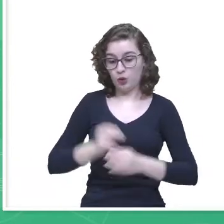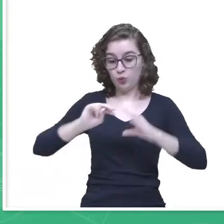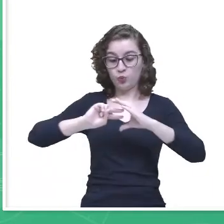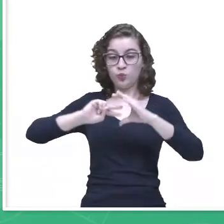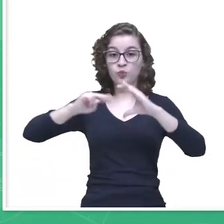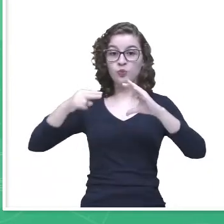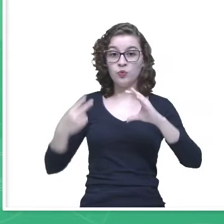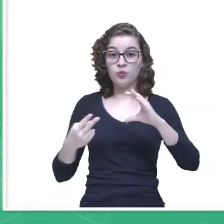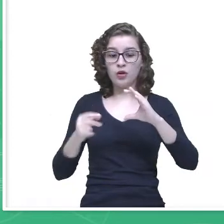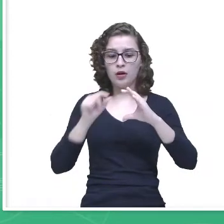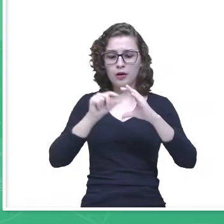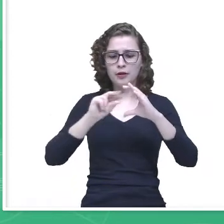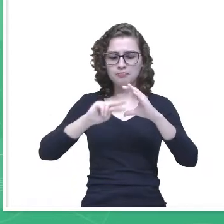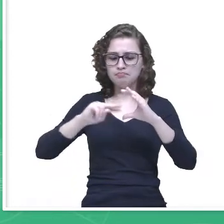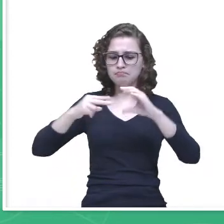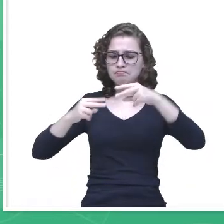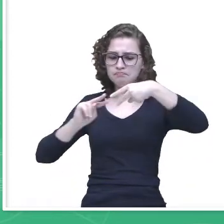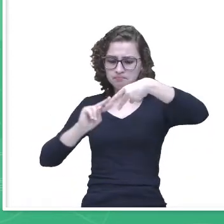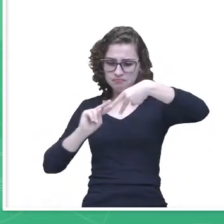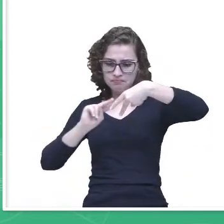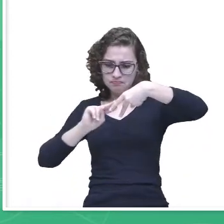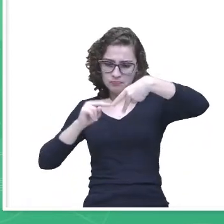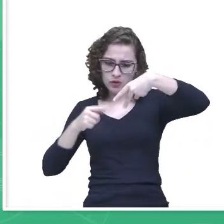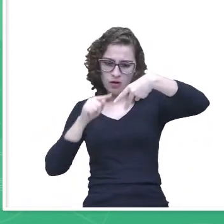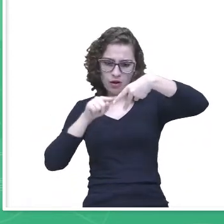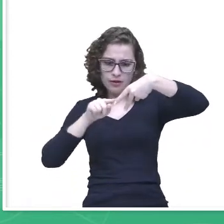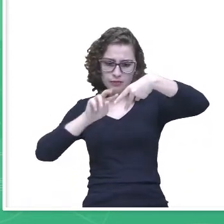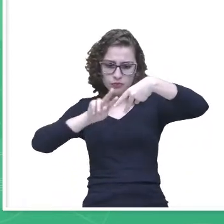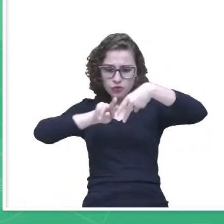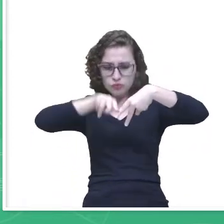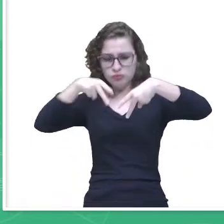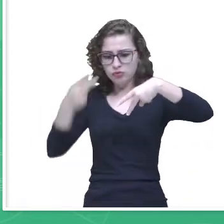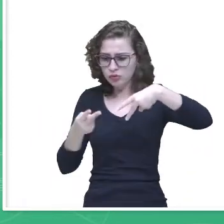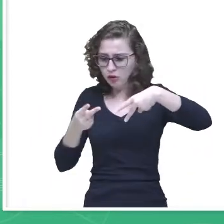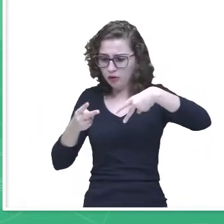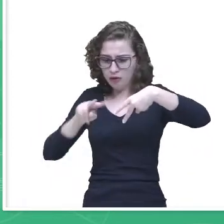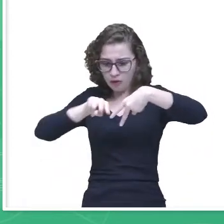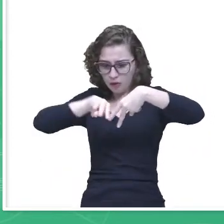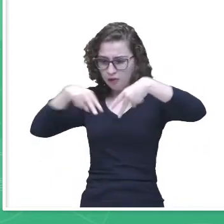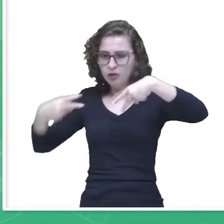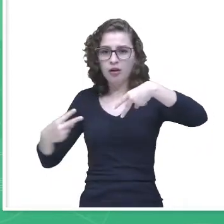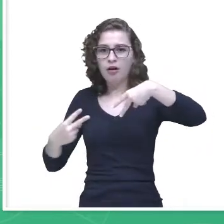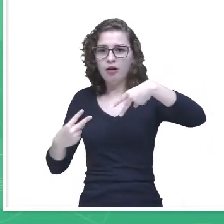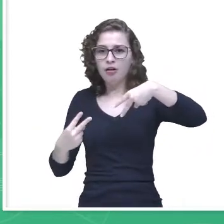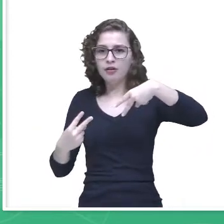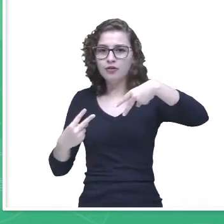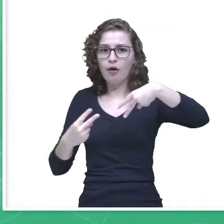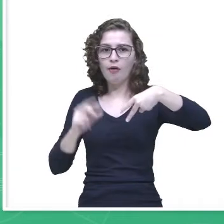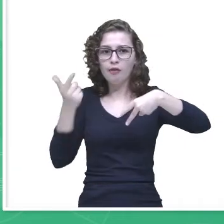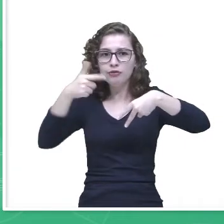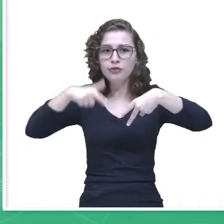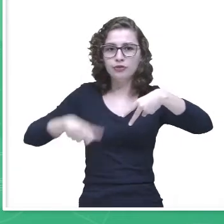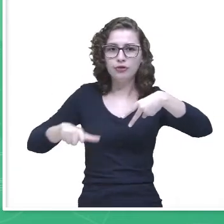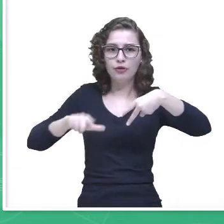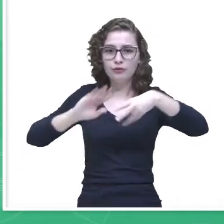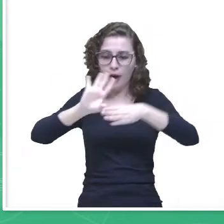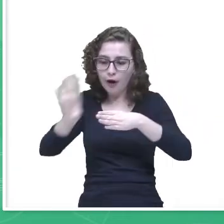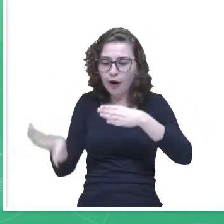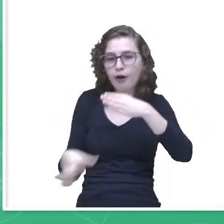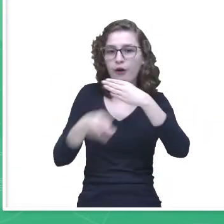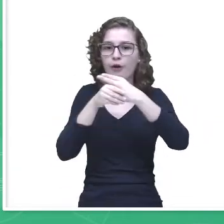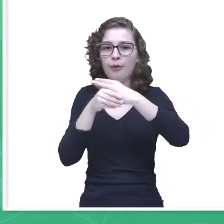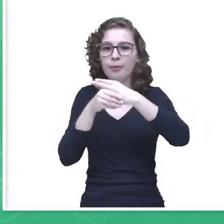uma parte desse cromossomo, duplicou. Se duplicou. Eu tenho um segmento adicional